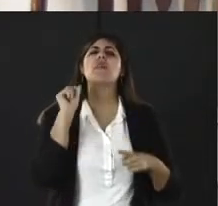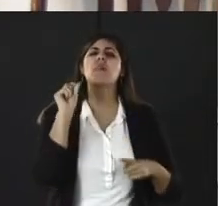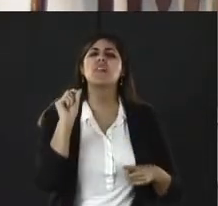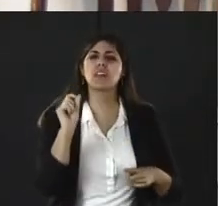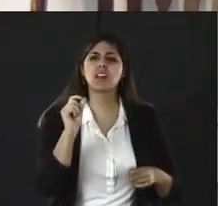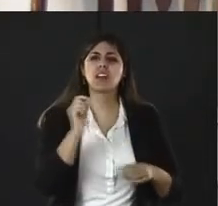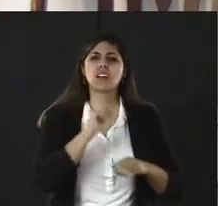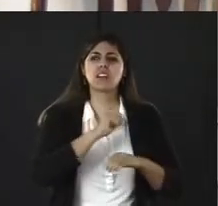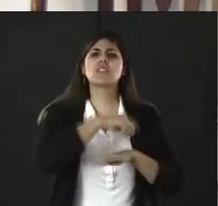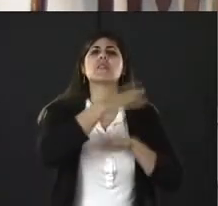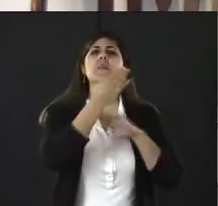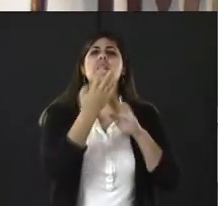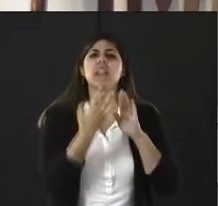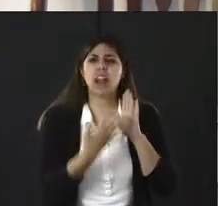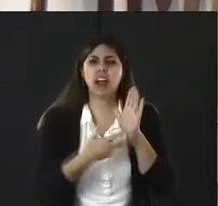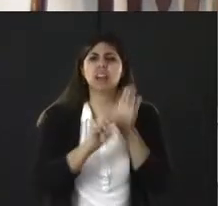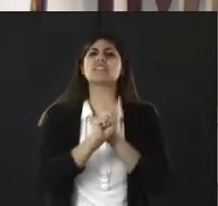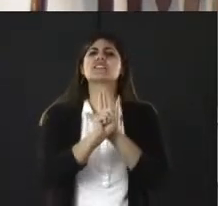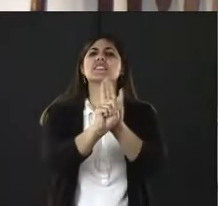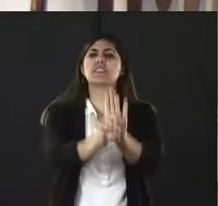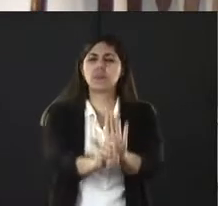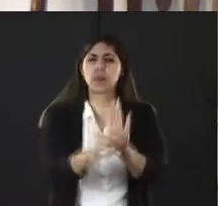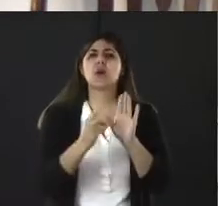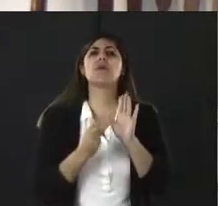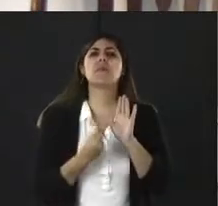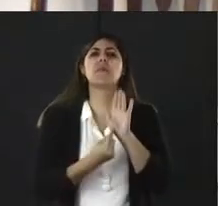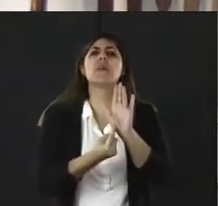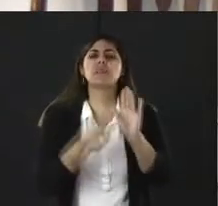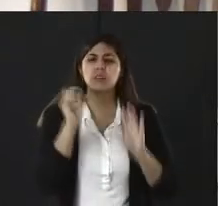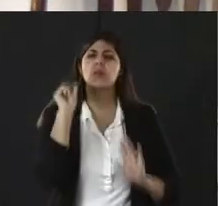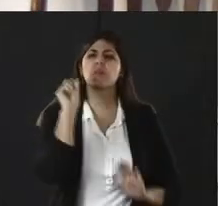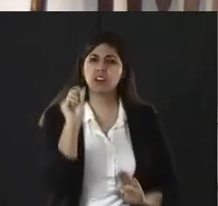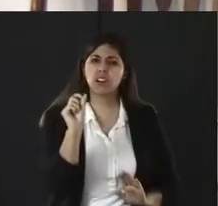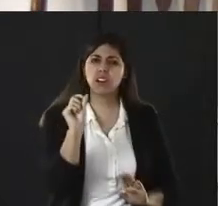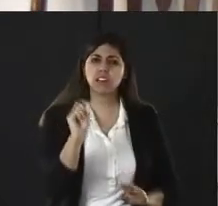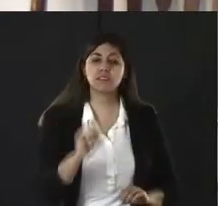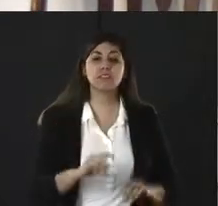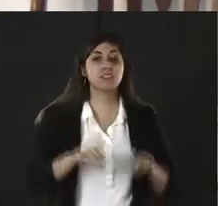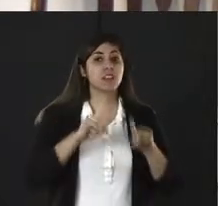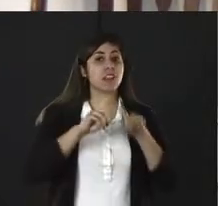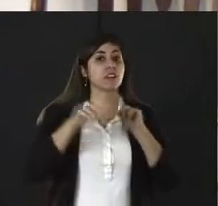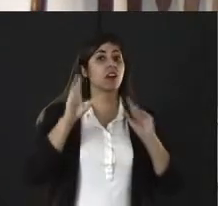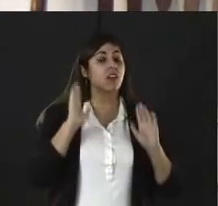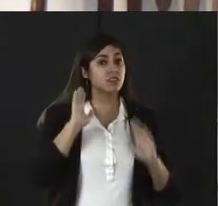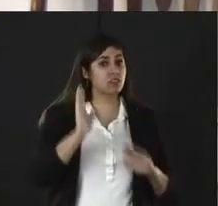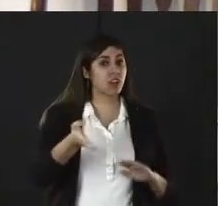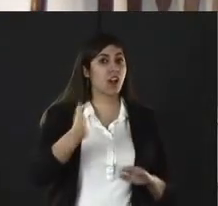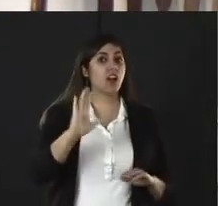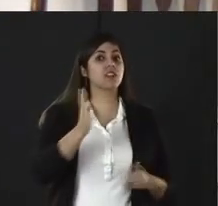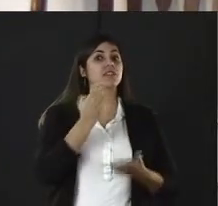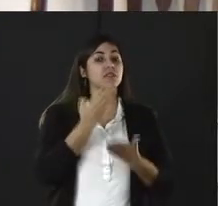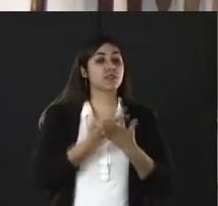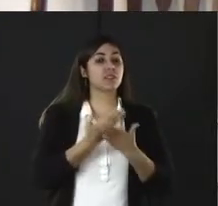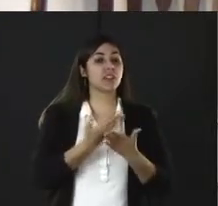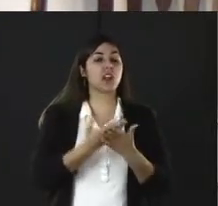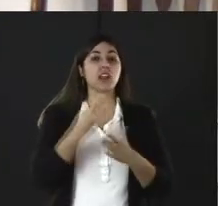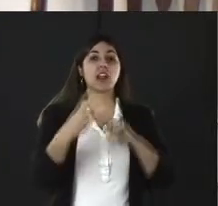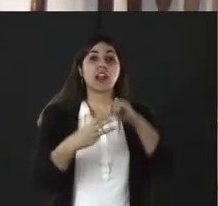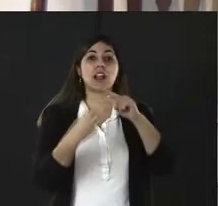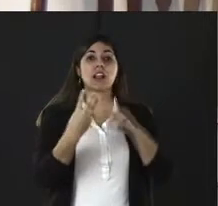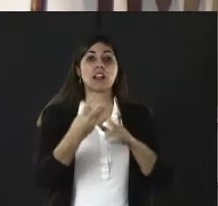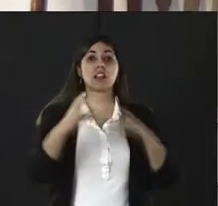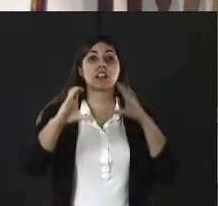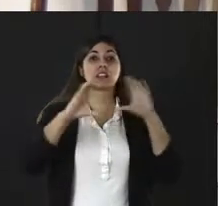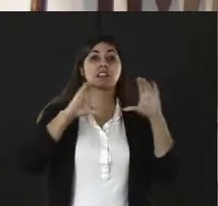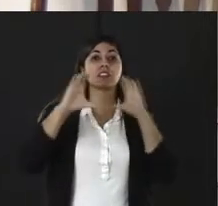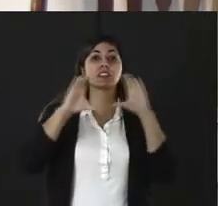que é este sinal de jesus nós que já estudamos três cânticos os